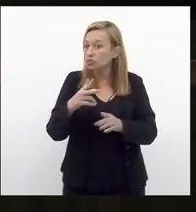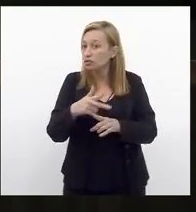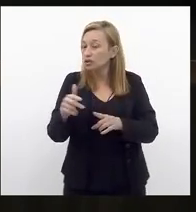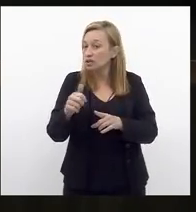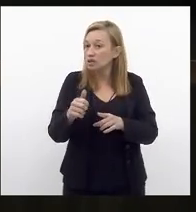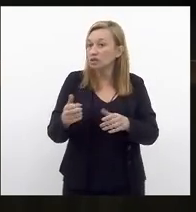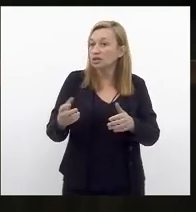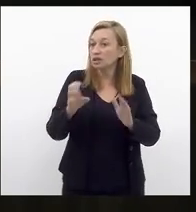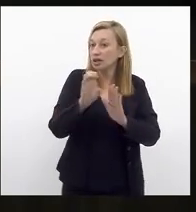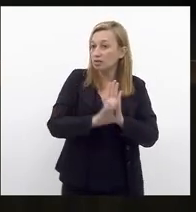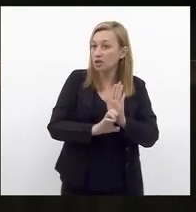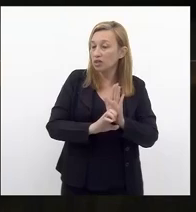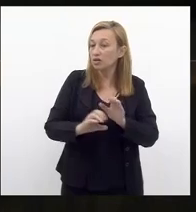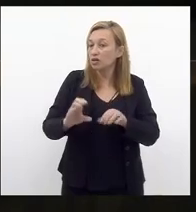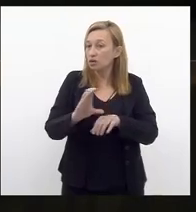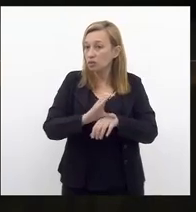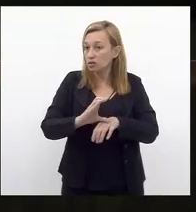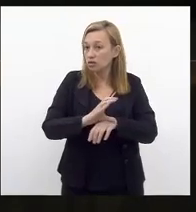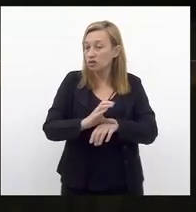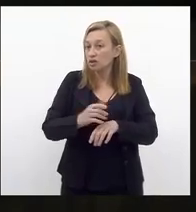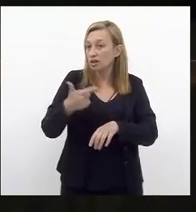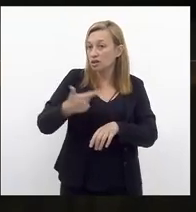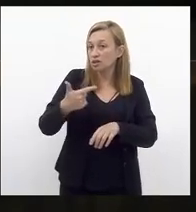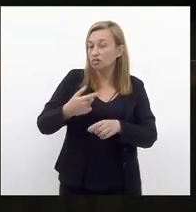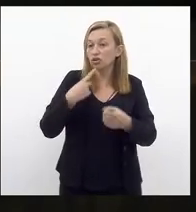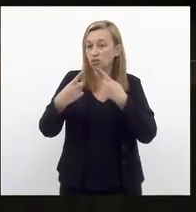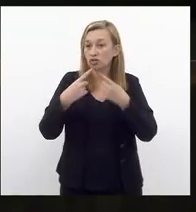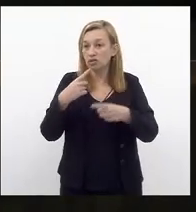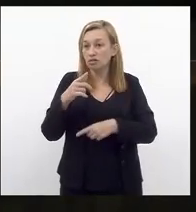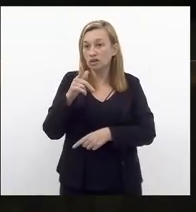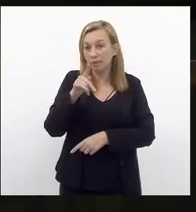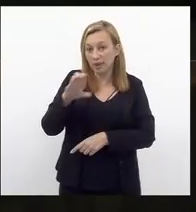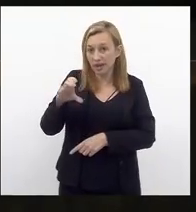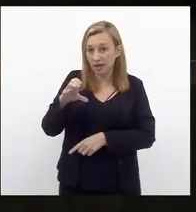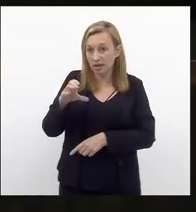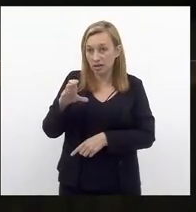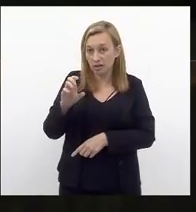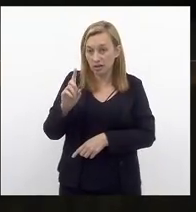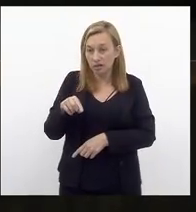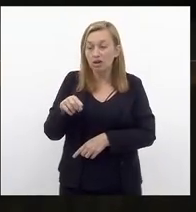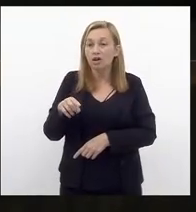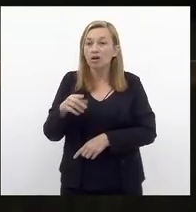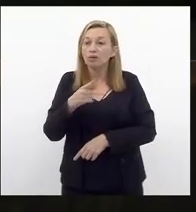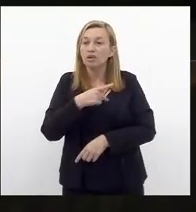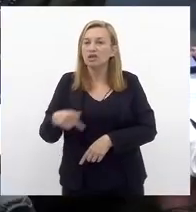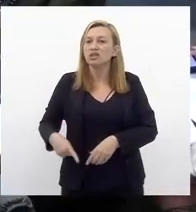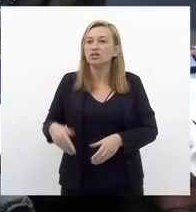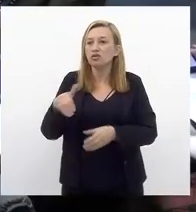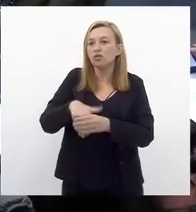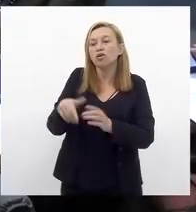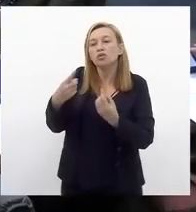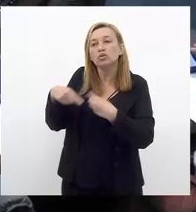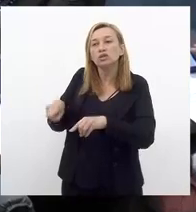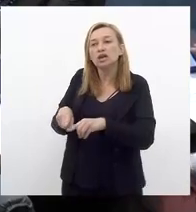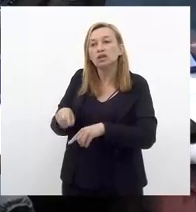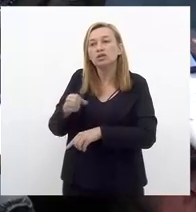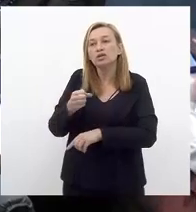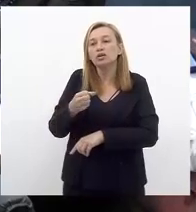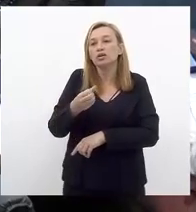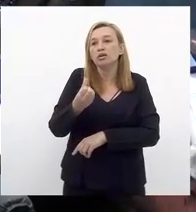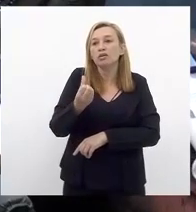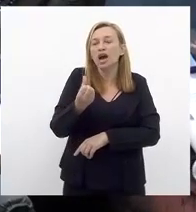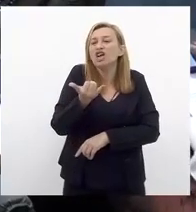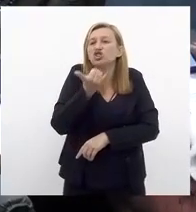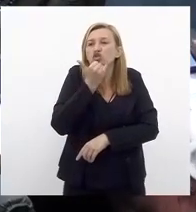emenda condicional e a segunda discussão da PEC O Popular Presidente só consegui na volta ao contrário no 63